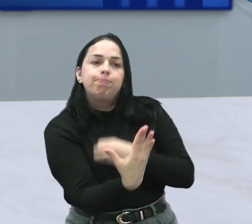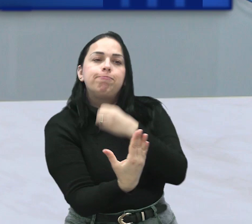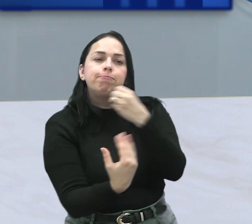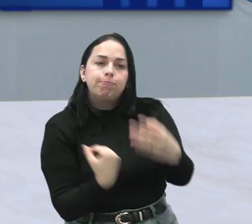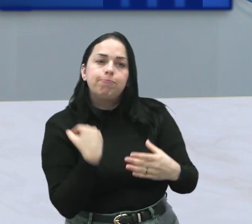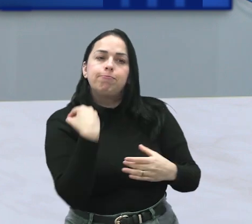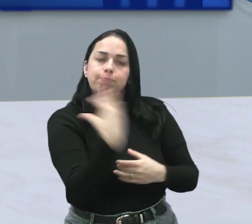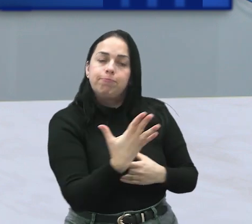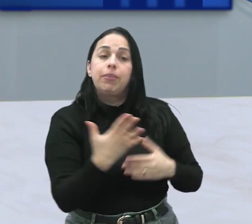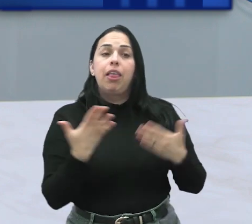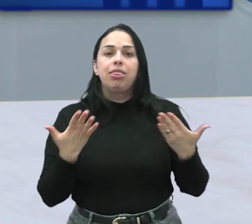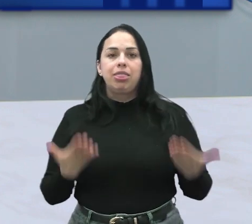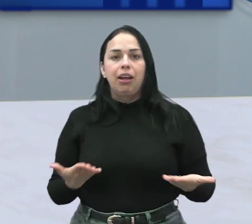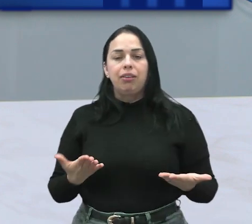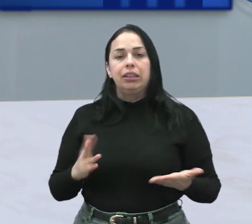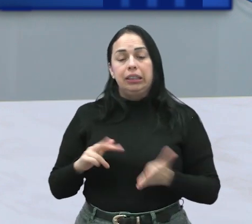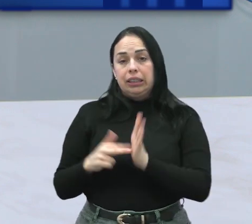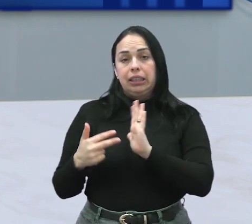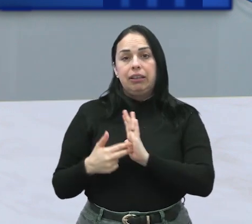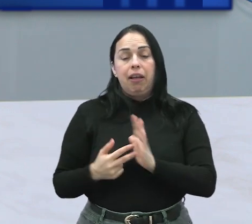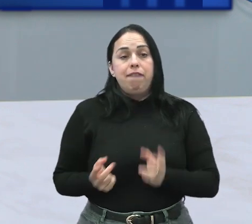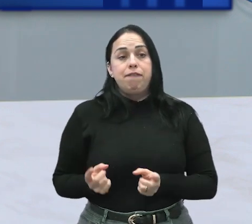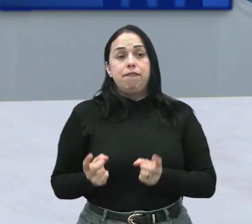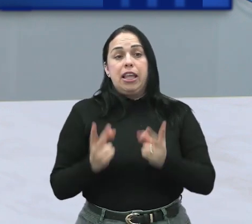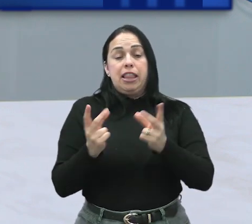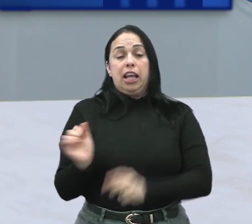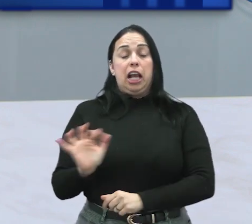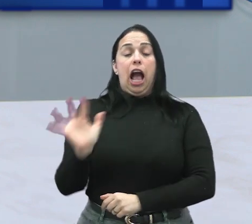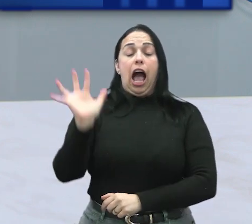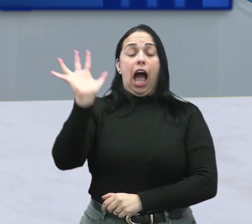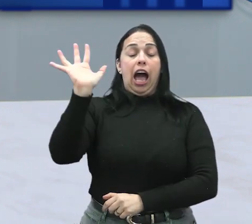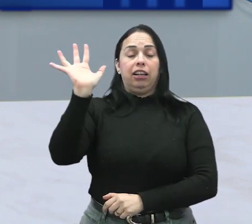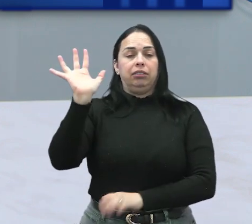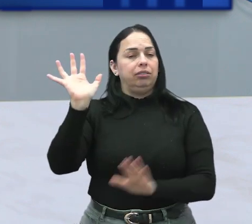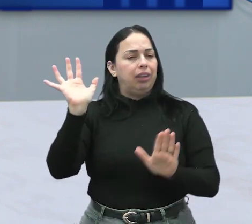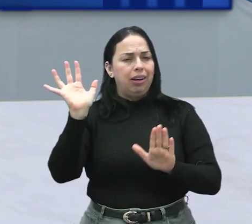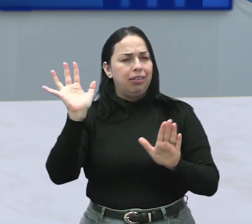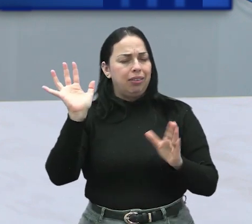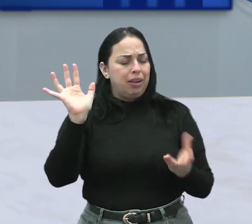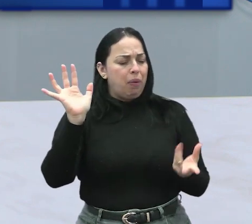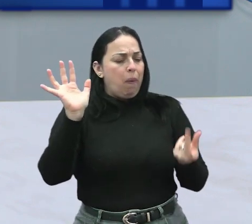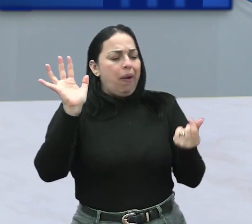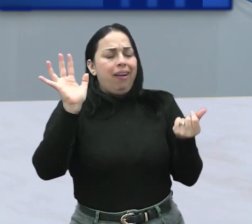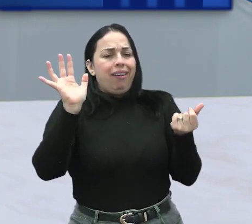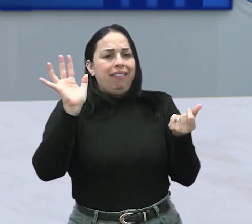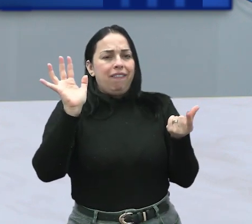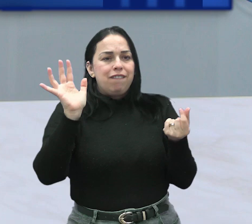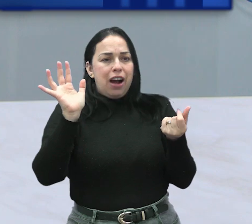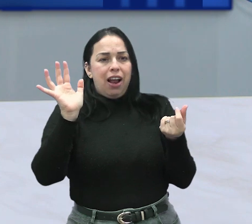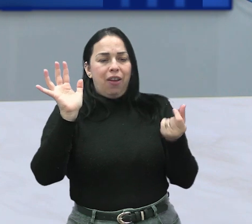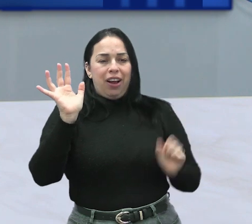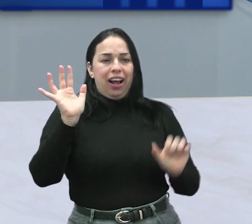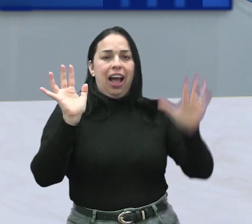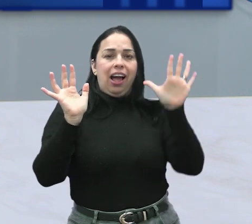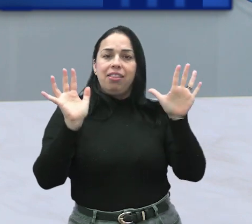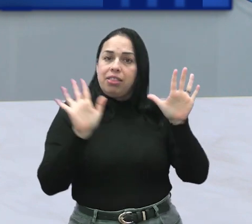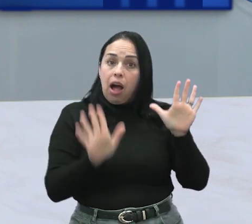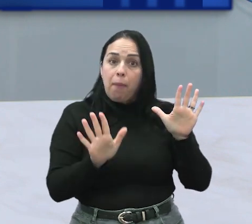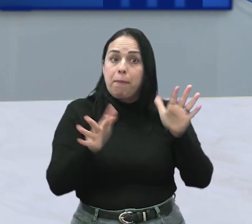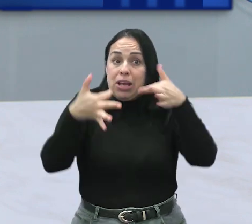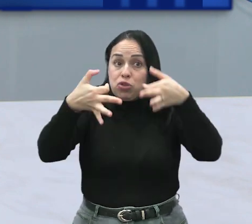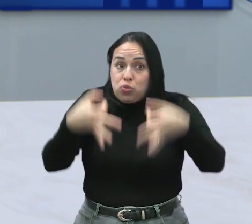isso que ele está querendo. Então não significa vender caro e a qualidade também não significa custar caro. O funcional,